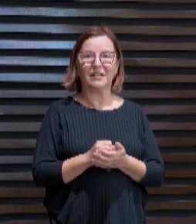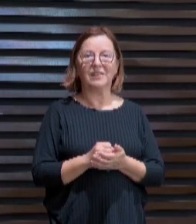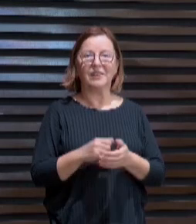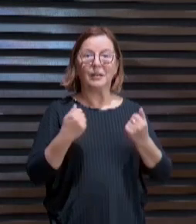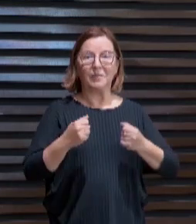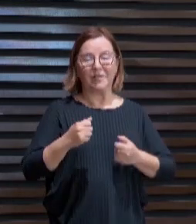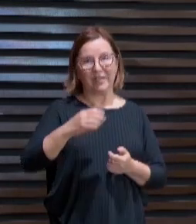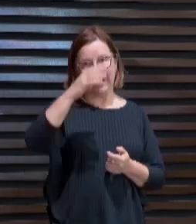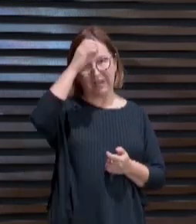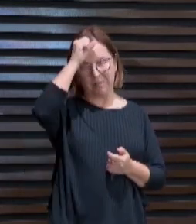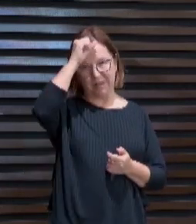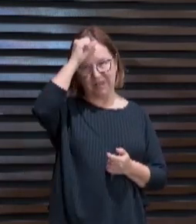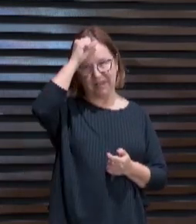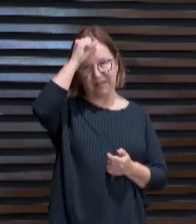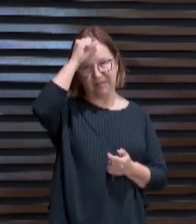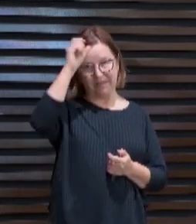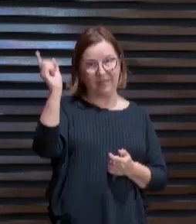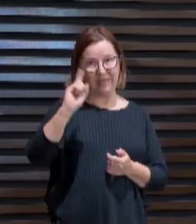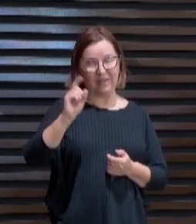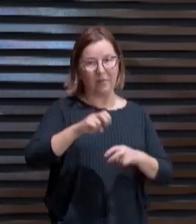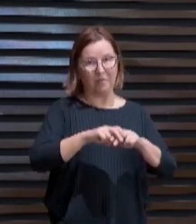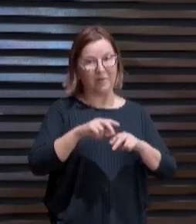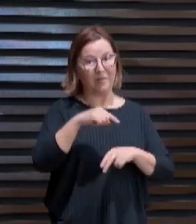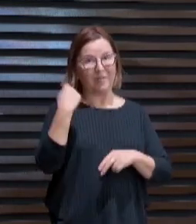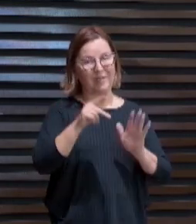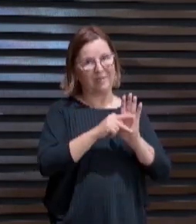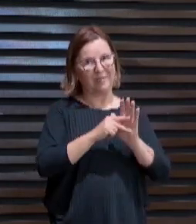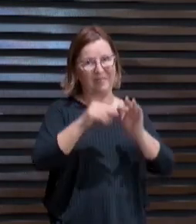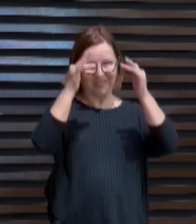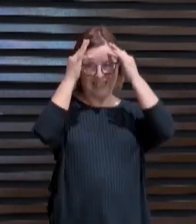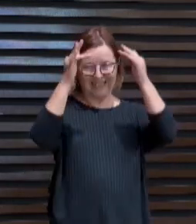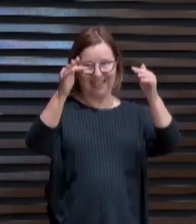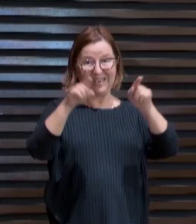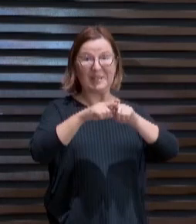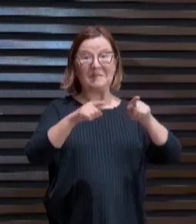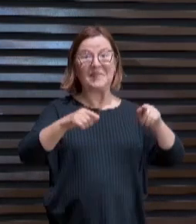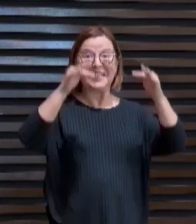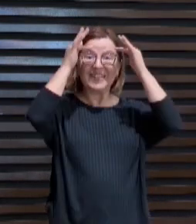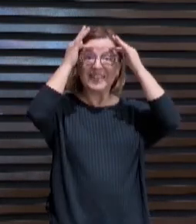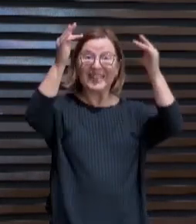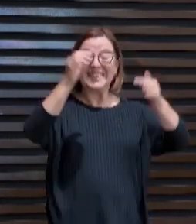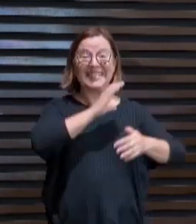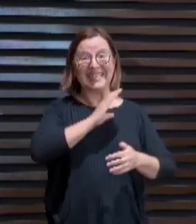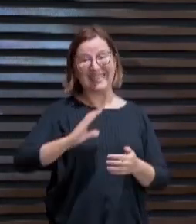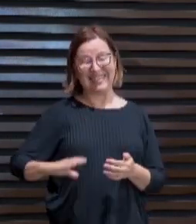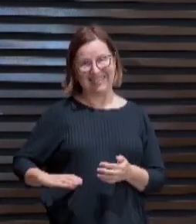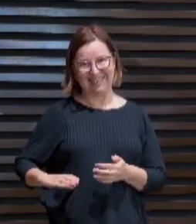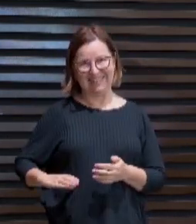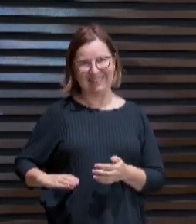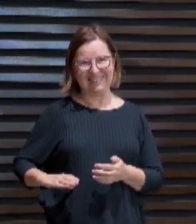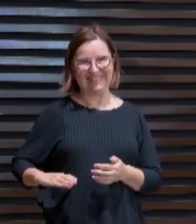não é a nossa fidelidade, mas a fidelidade de Cristo, pois é por seus méritos que fomos